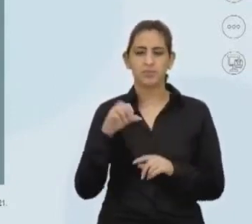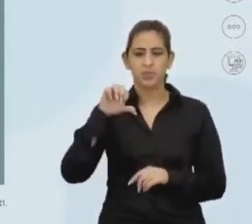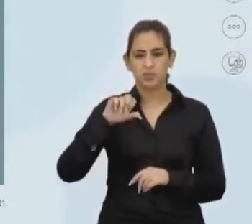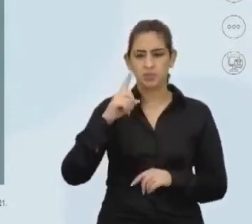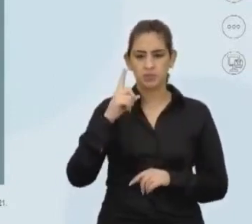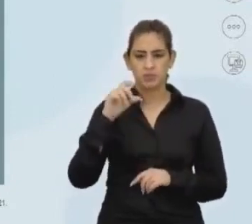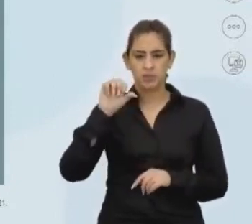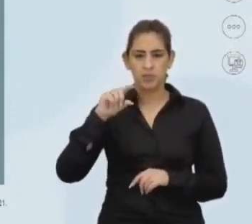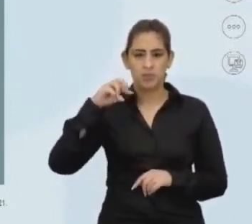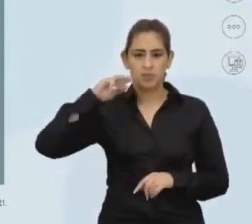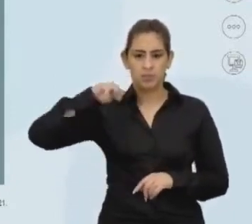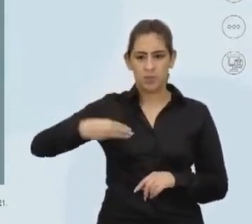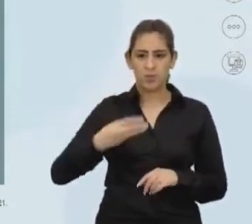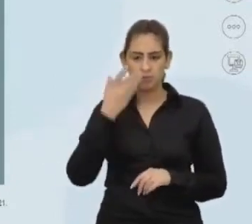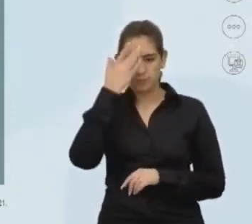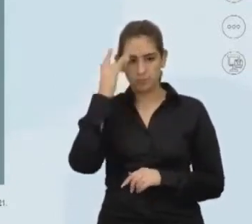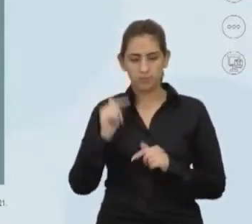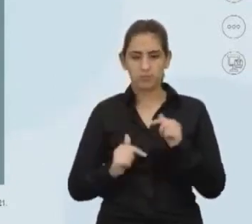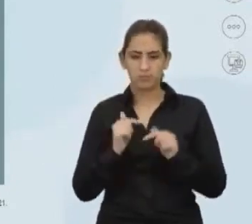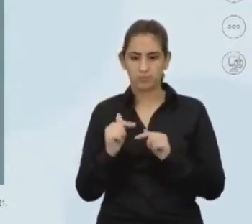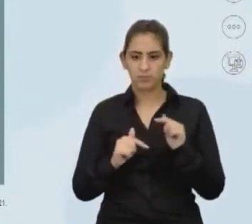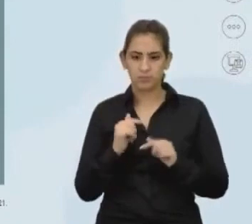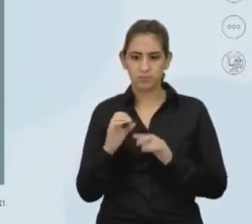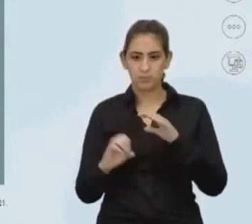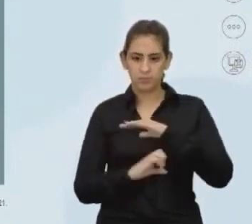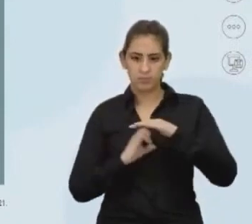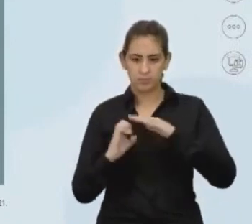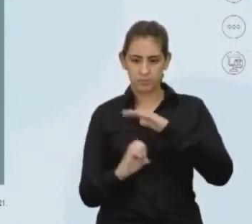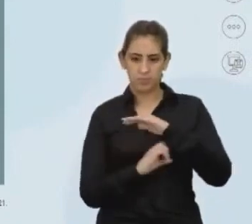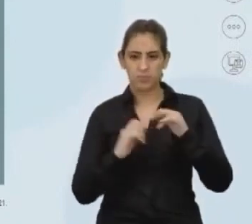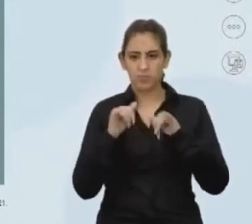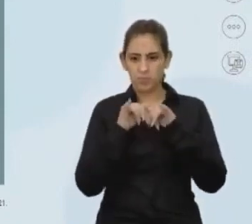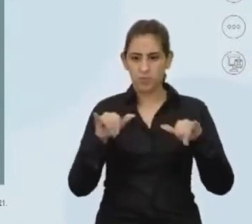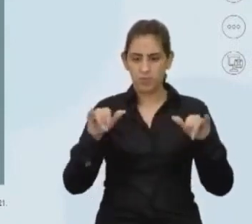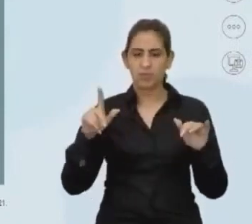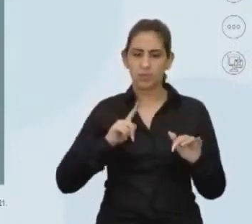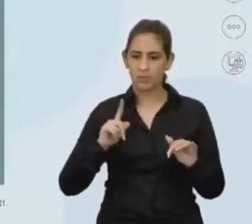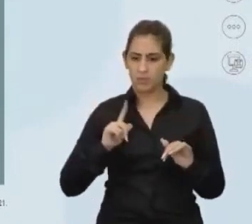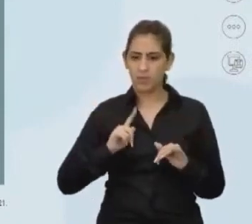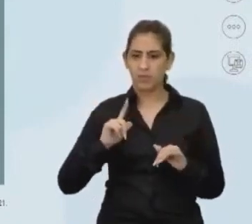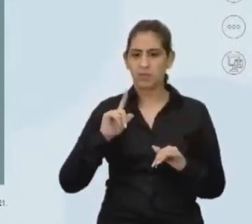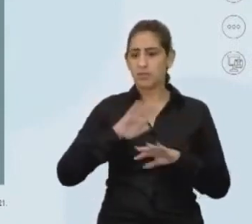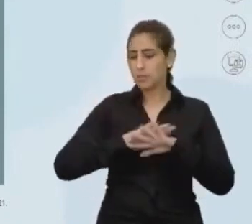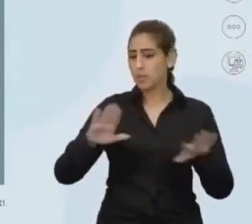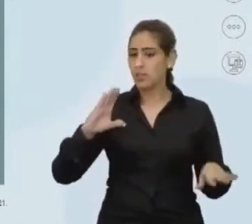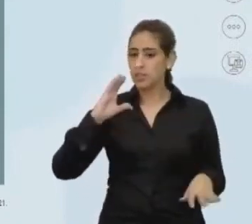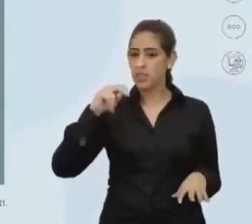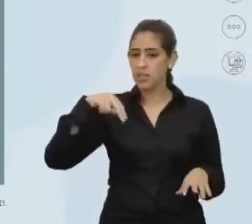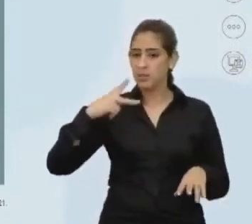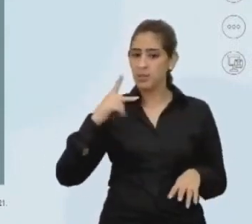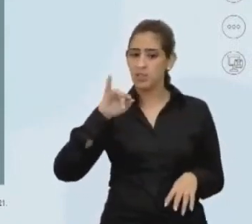sem CNPJ né aquela pessoa que tem um comércio né mas não tem o CNPJ é